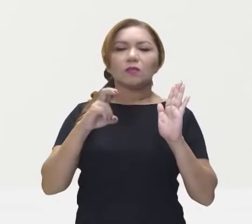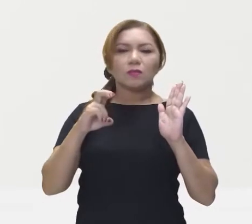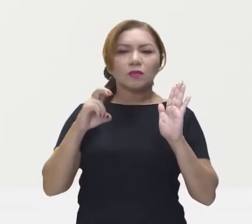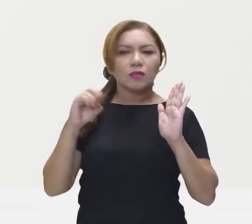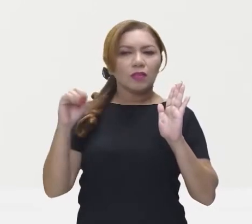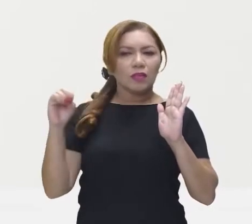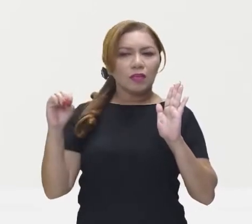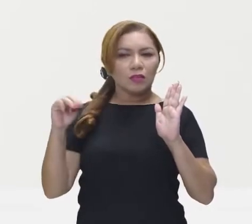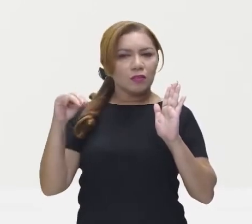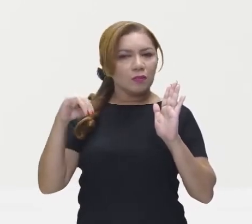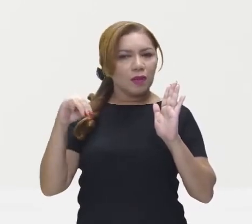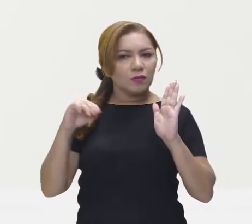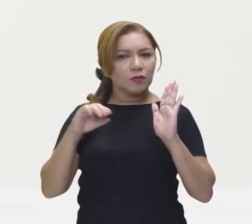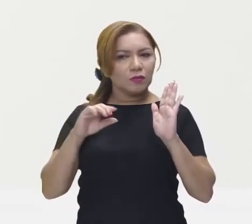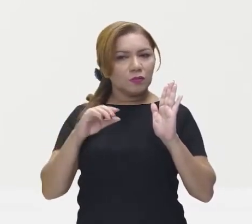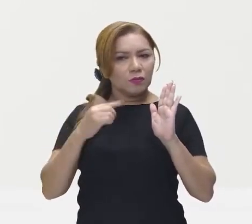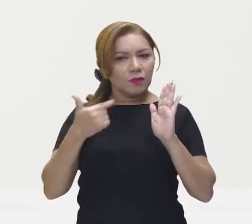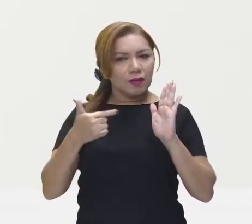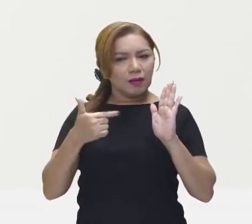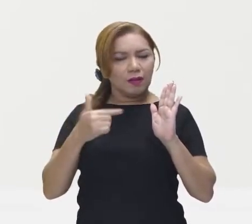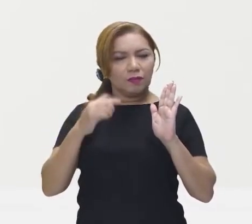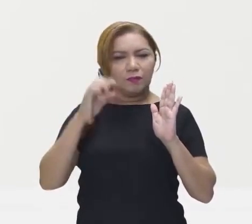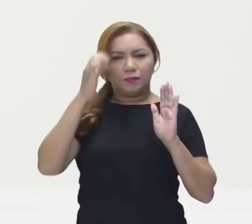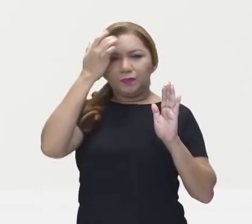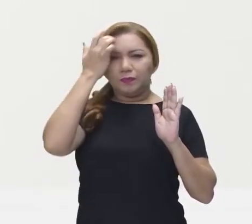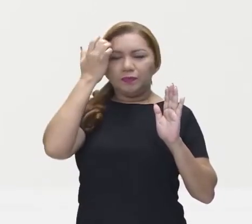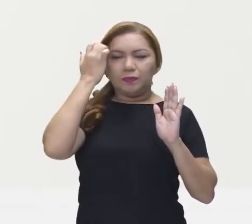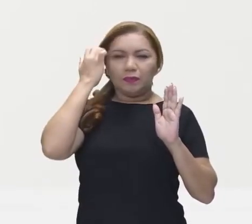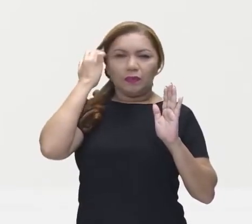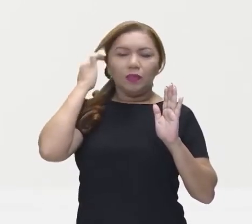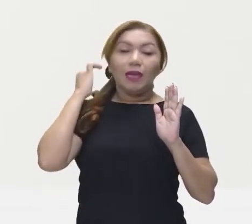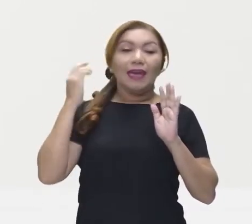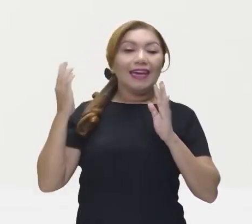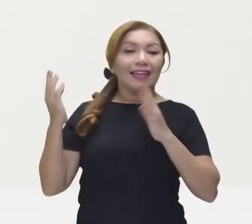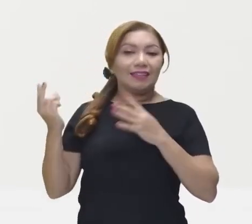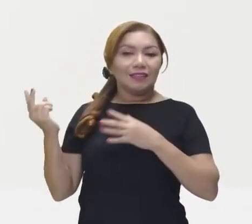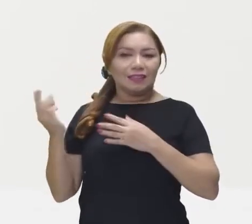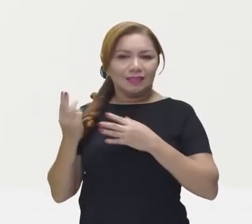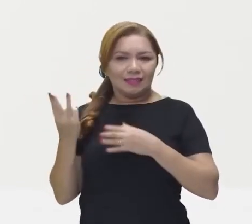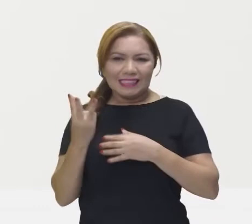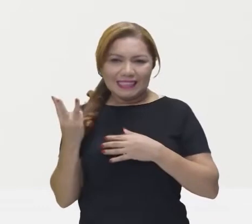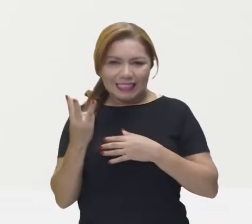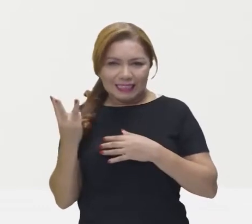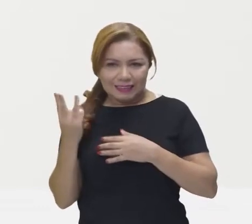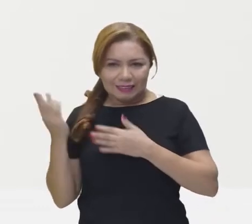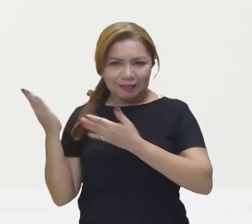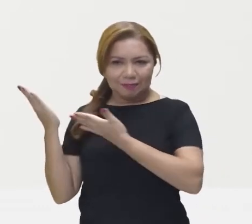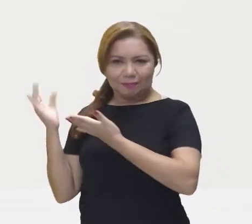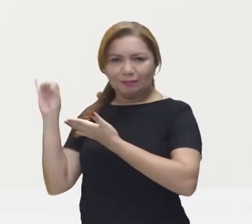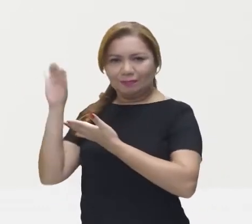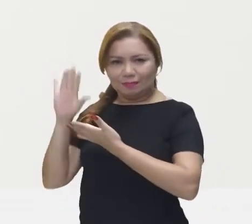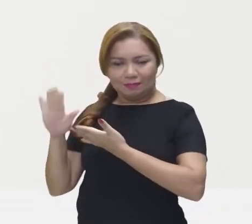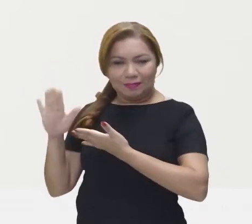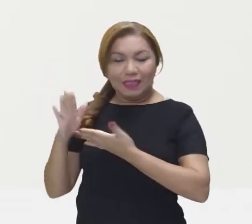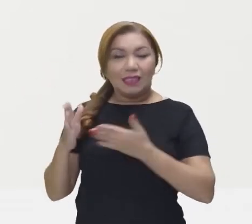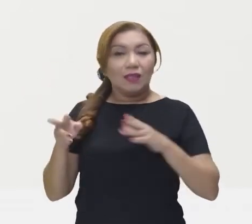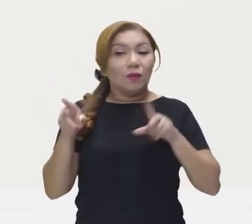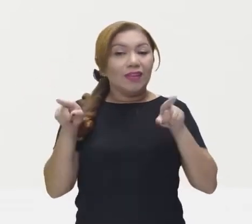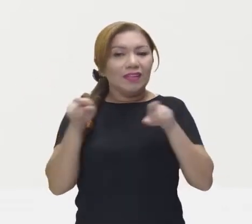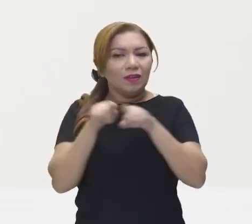Colocando aqui para você. Ok? Eu peguei aqueles 5.000 metros quadrados e dividi ele ao